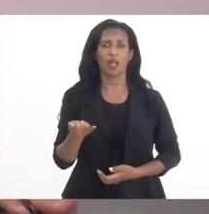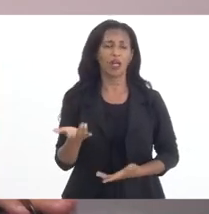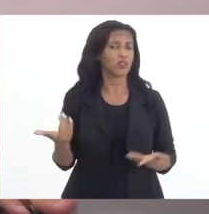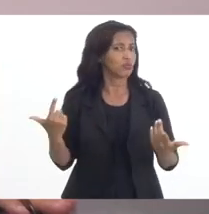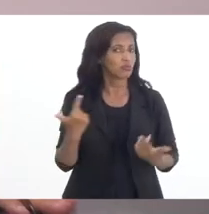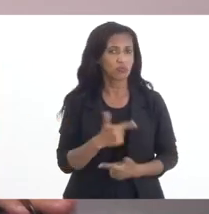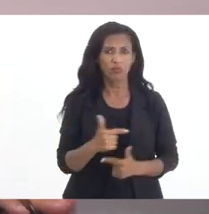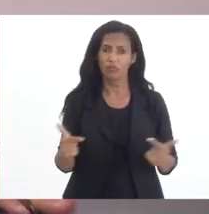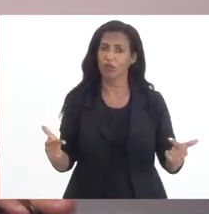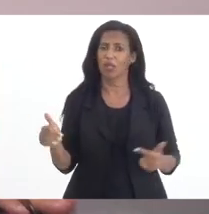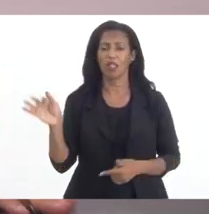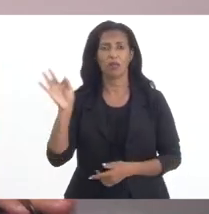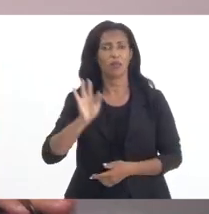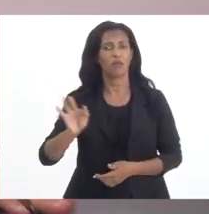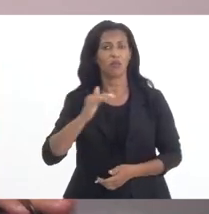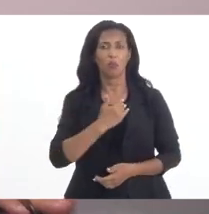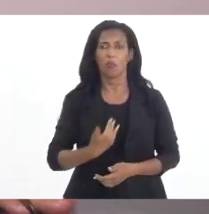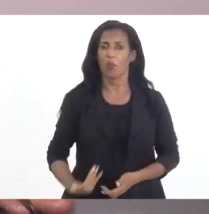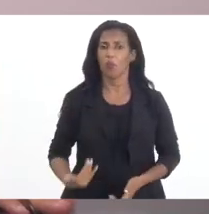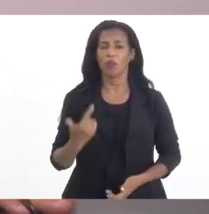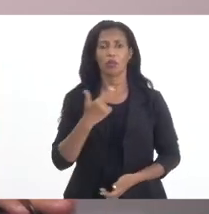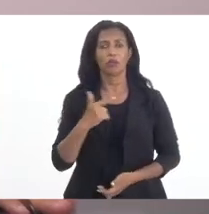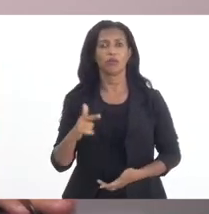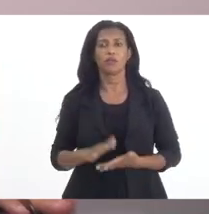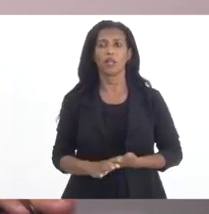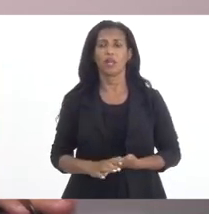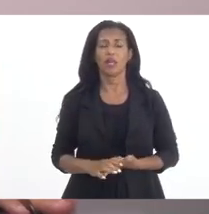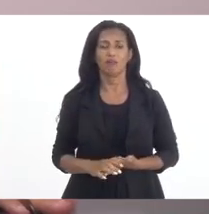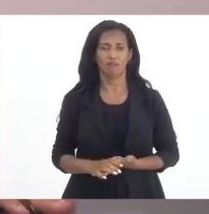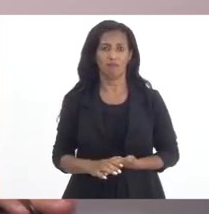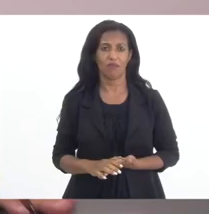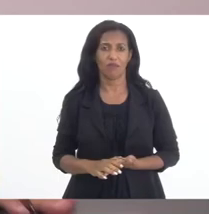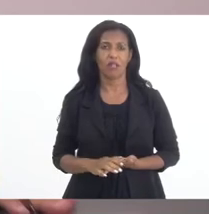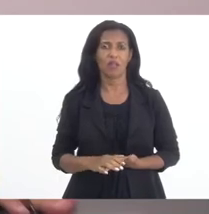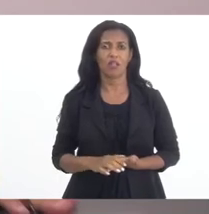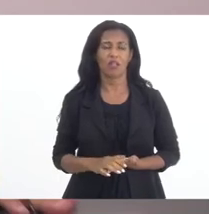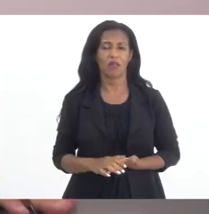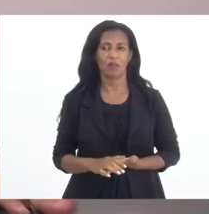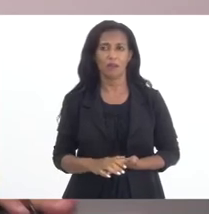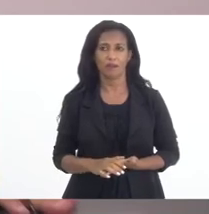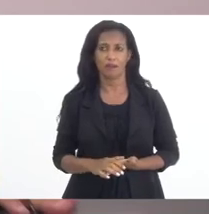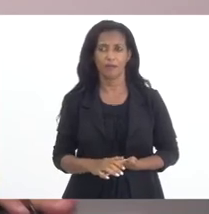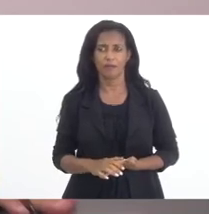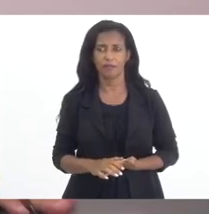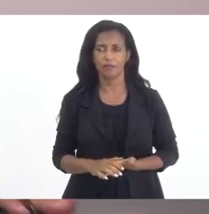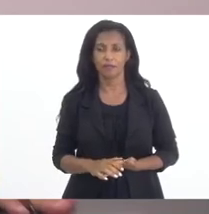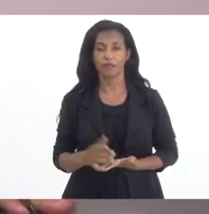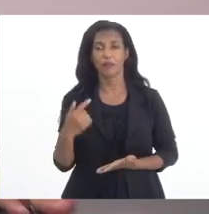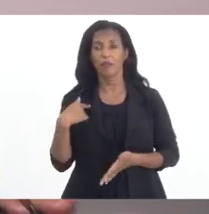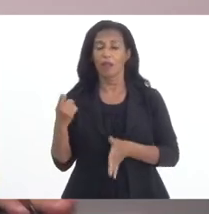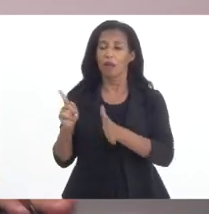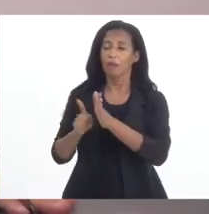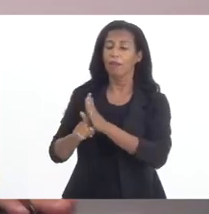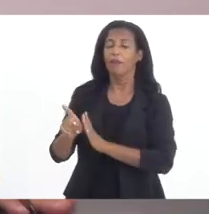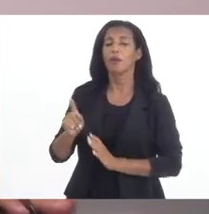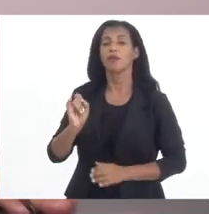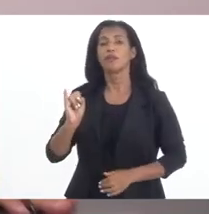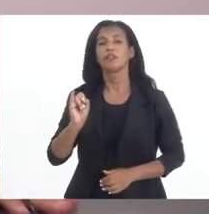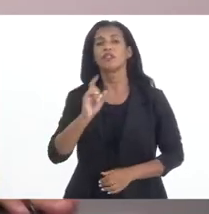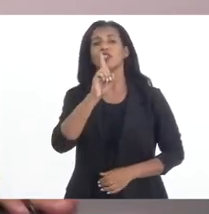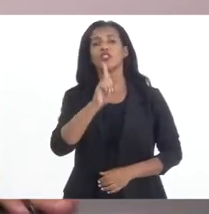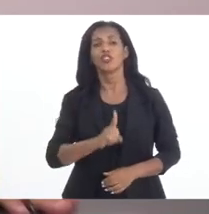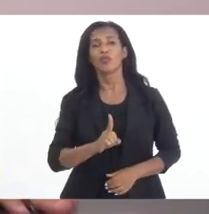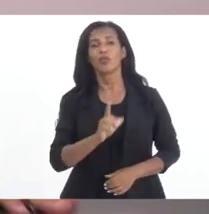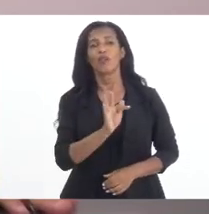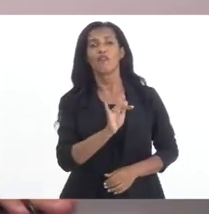ingressar numa universidade pública? Você não tem. Os jovens da Zona Oeste não conseguem passar pela UERJ. Concluindo, senhor. Pergunta se a diretora